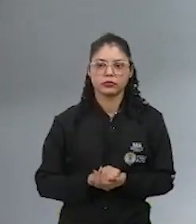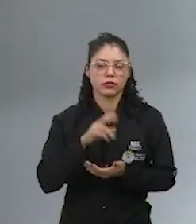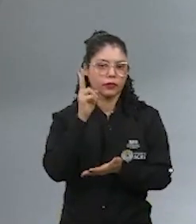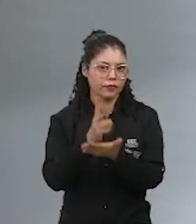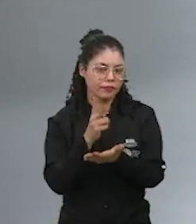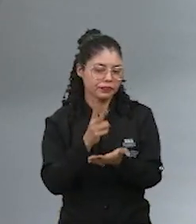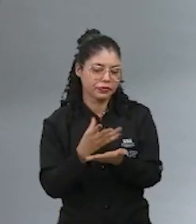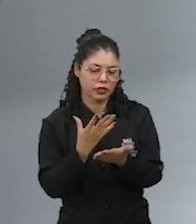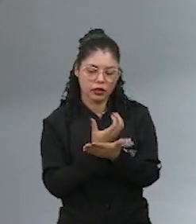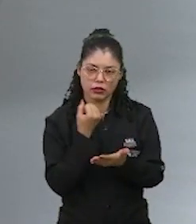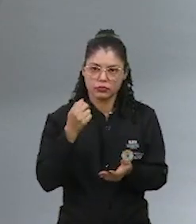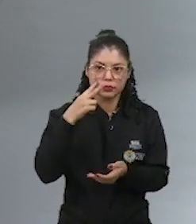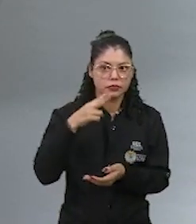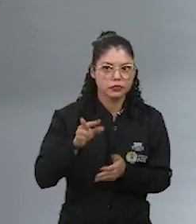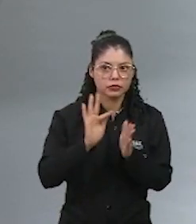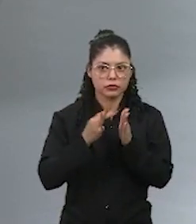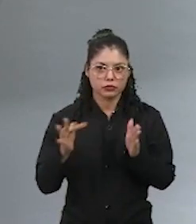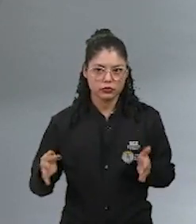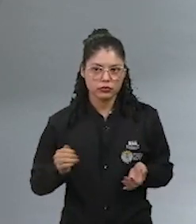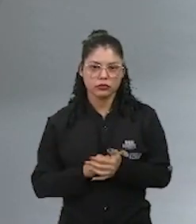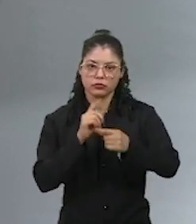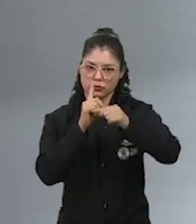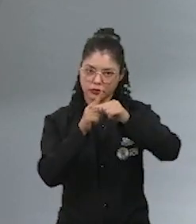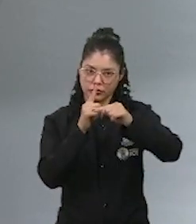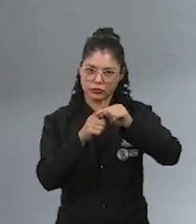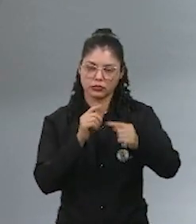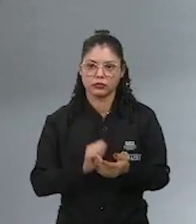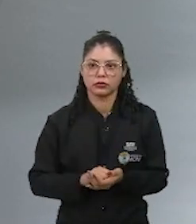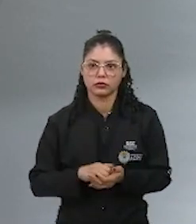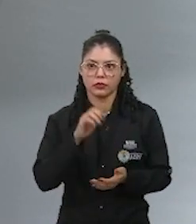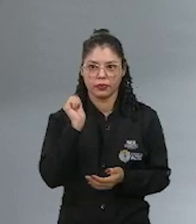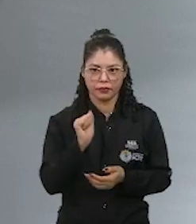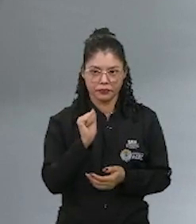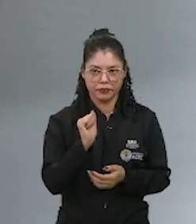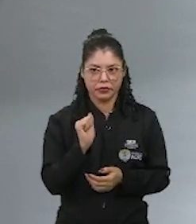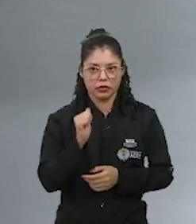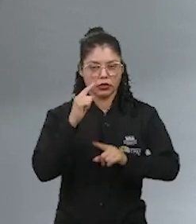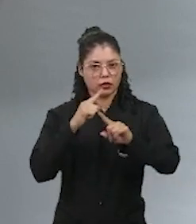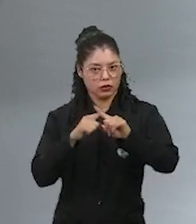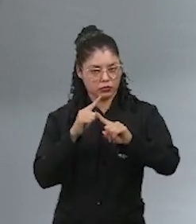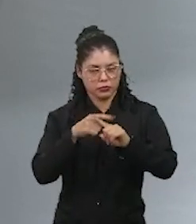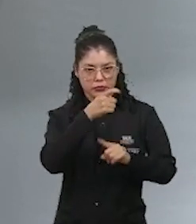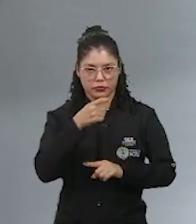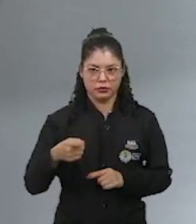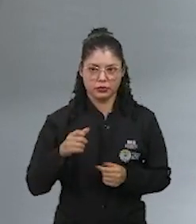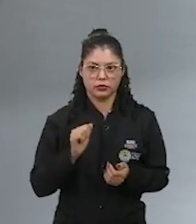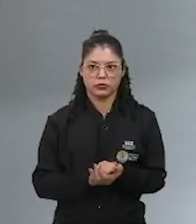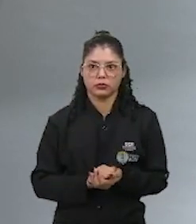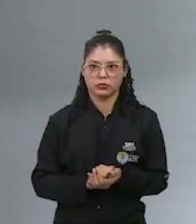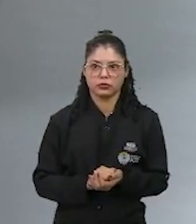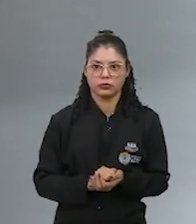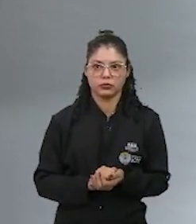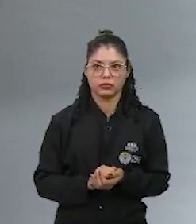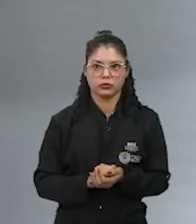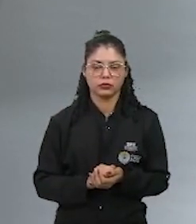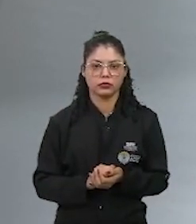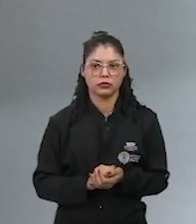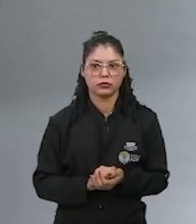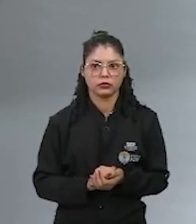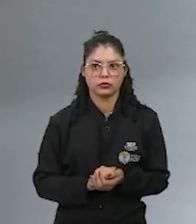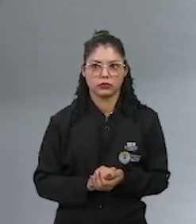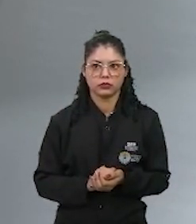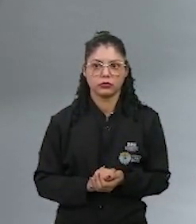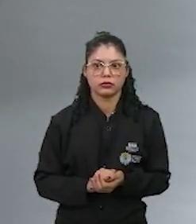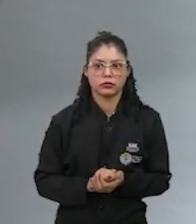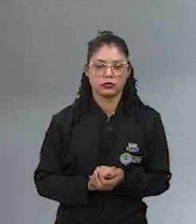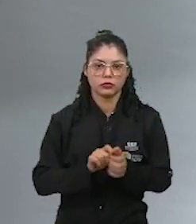exemplo, ó, que nessa relação aqui, ó, tangente é coca, tá bom? Que aí você não precisa calcular naquela questão do mzinho lá, que é o final menos